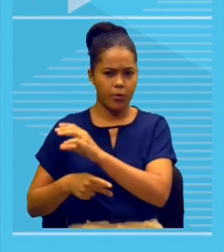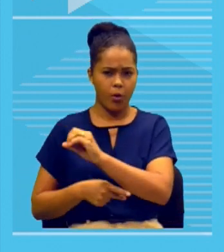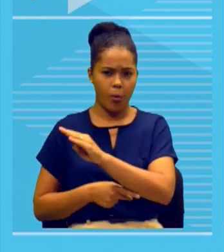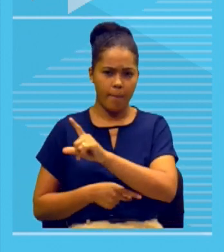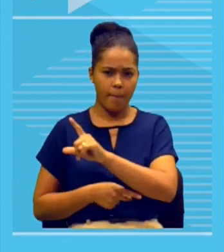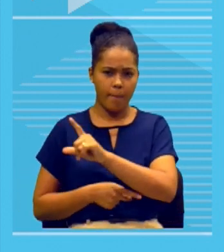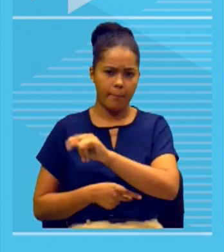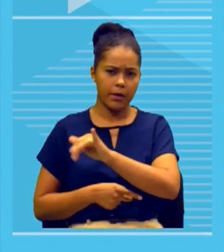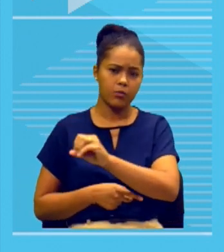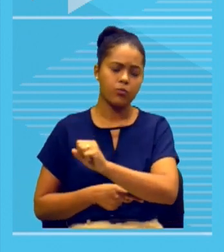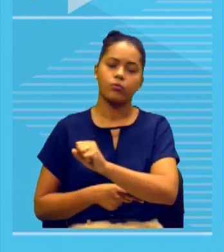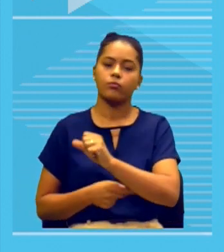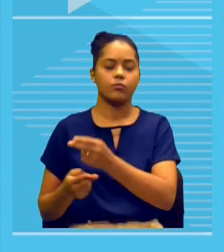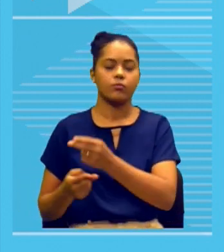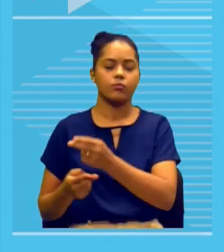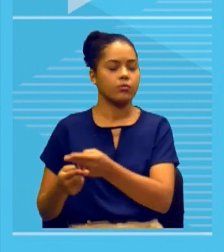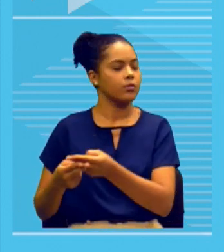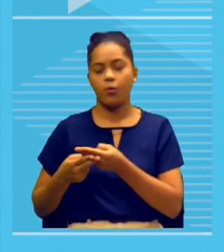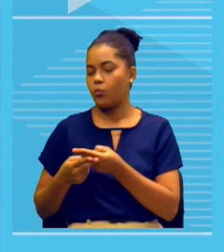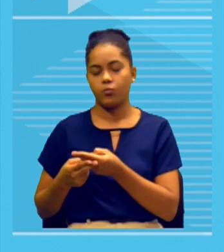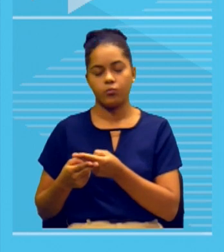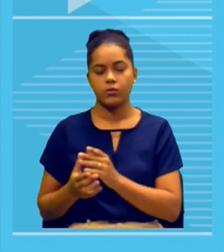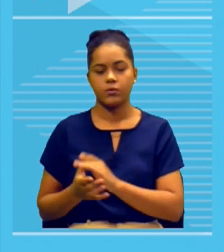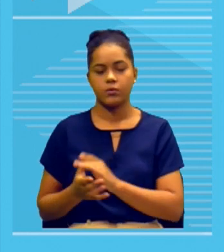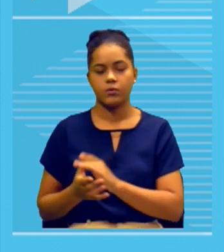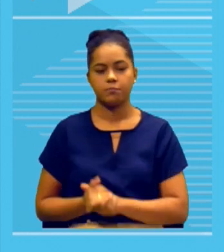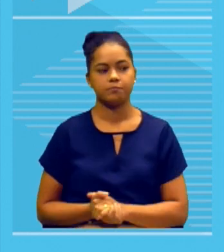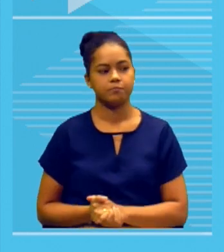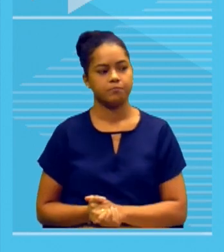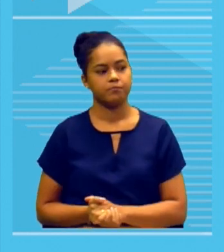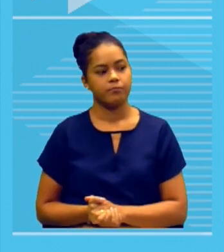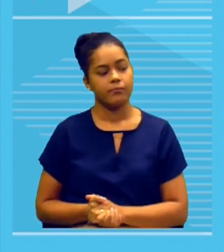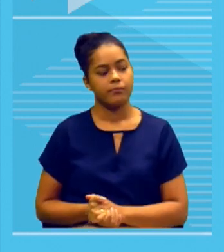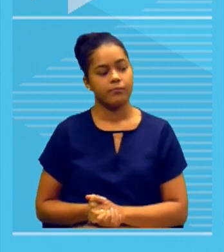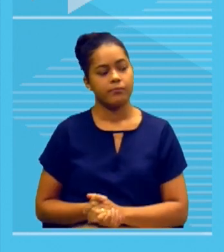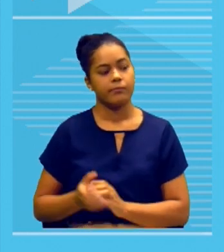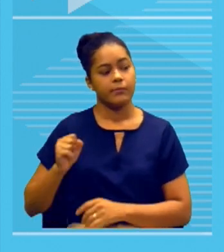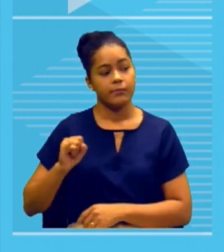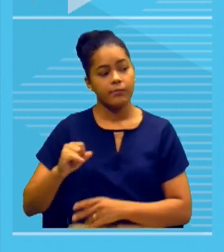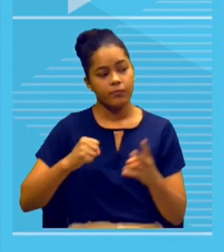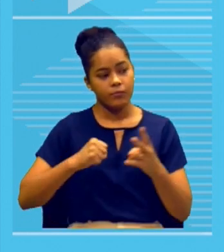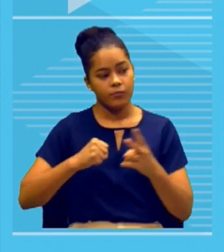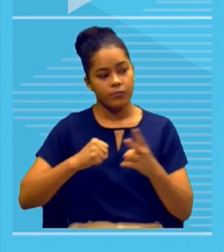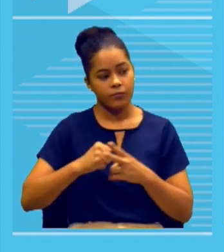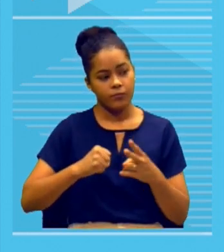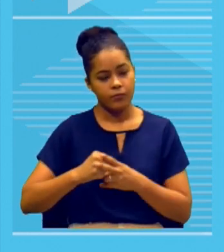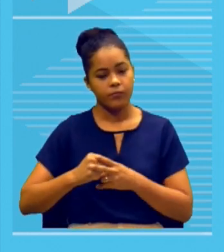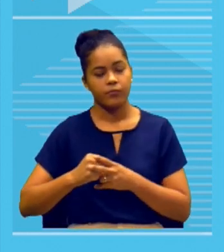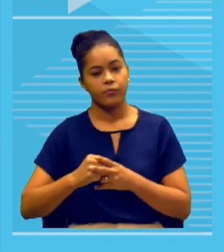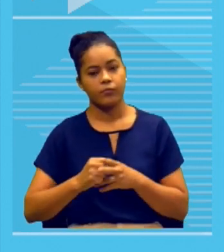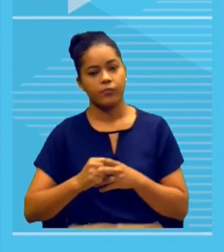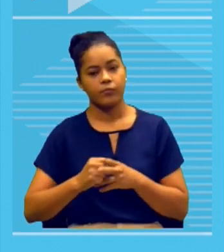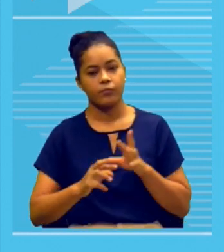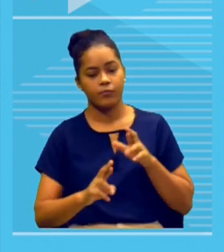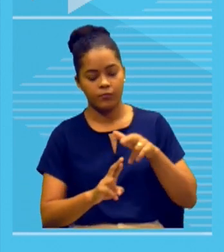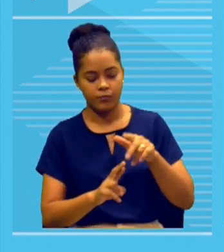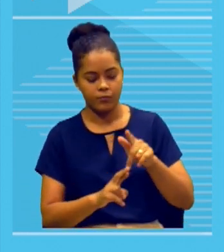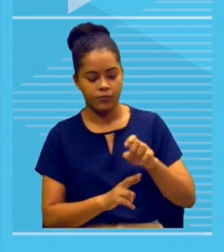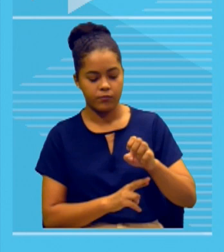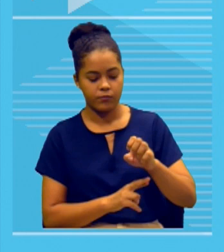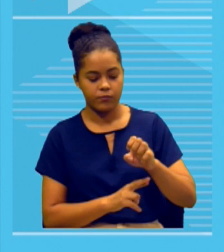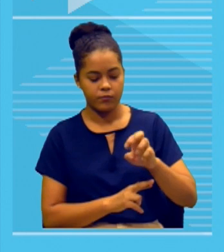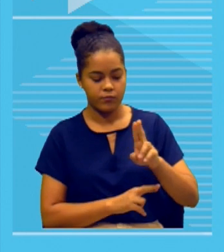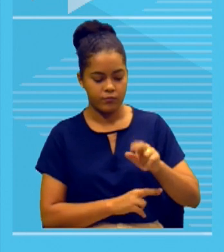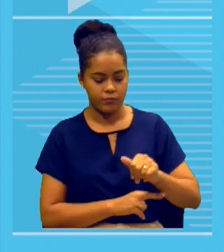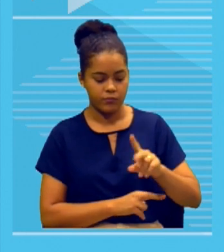verbos no gerúndio desde que não tenha aquela preposição em